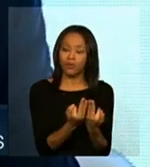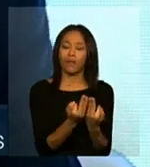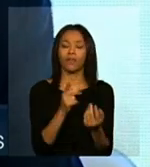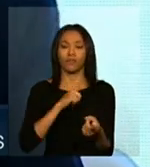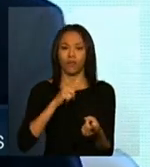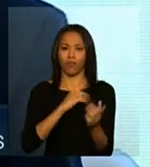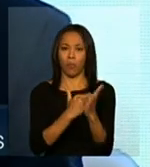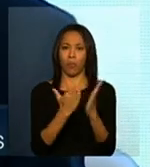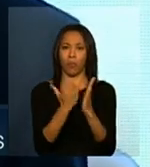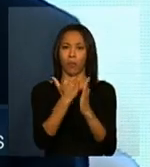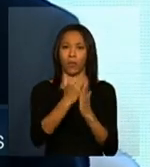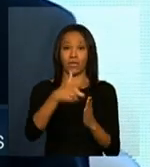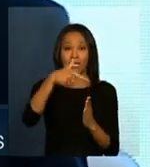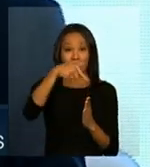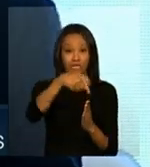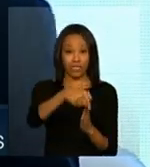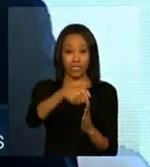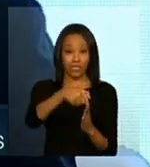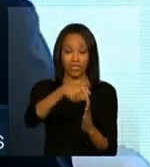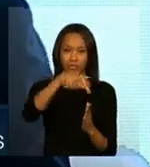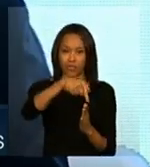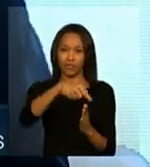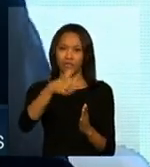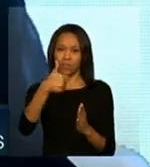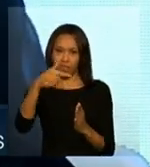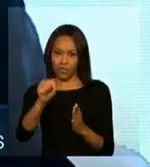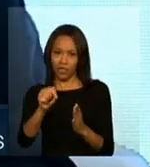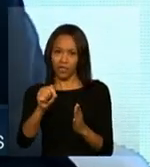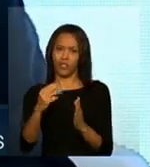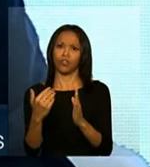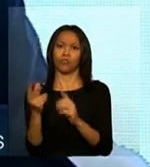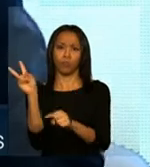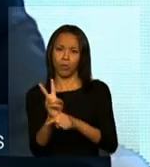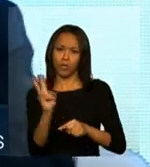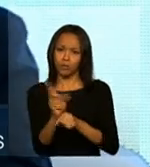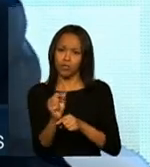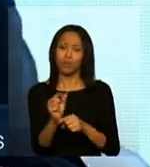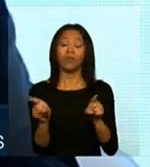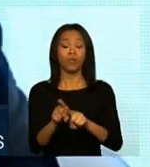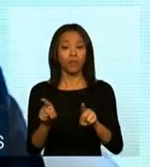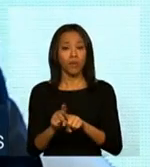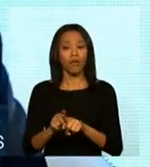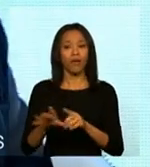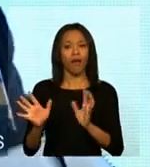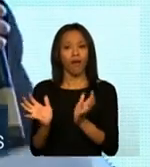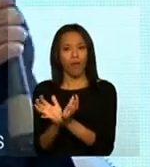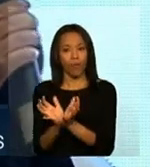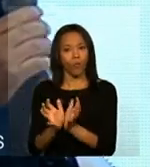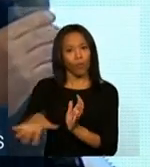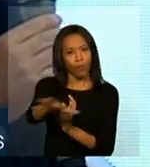teve uma evolução de 717% no seu crédito, a agricultura de escala empresarial também cresceu no crédito,